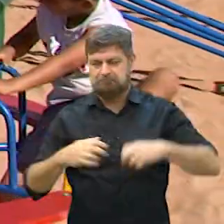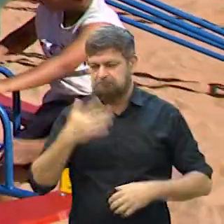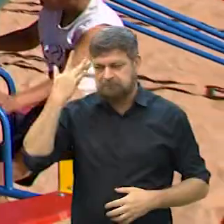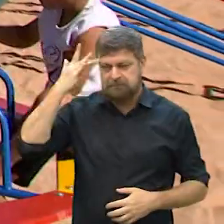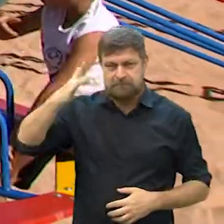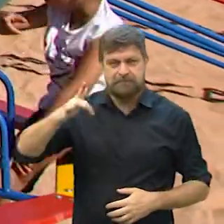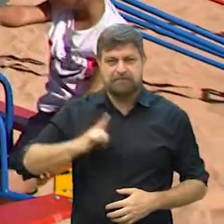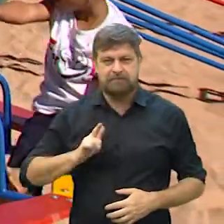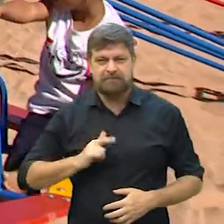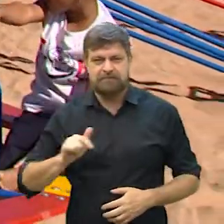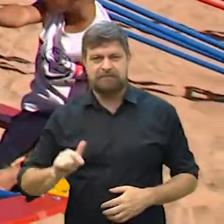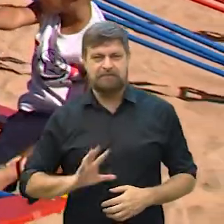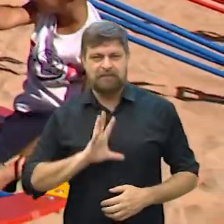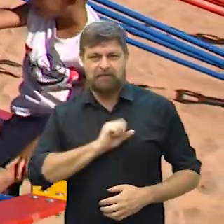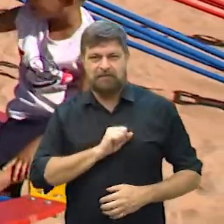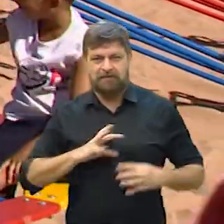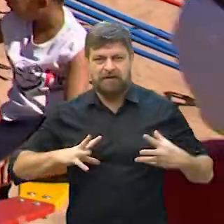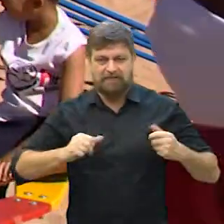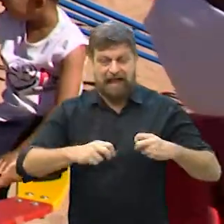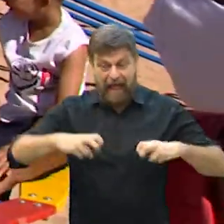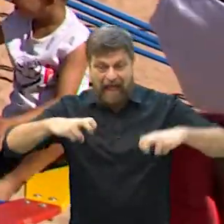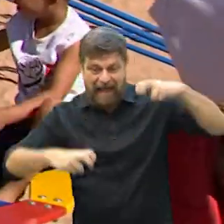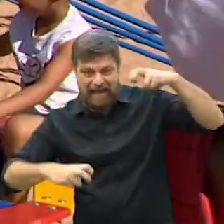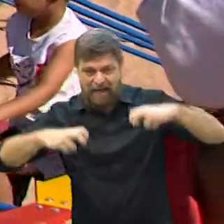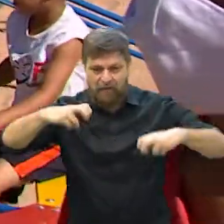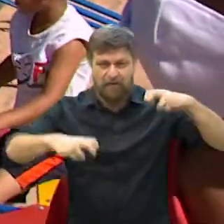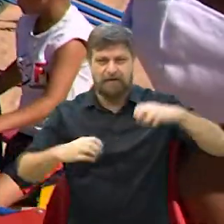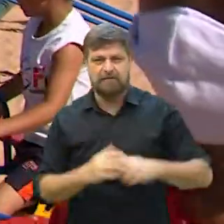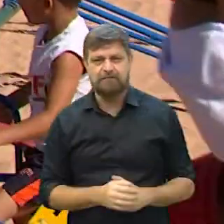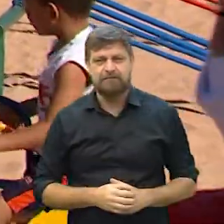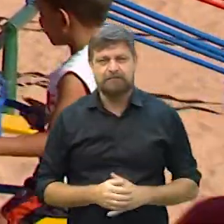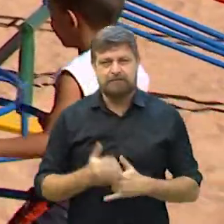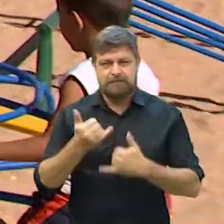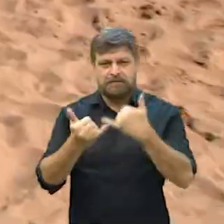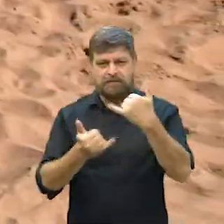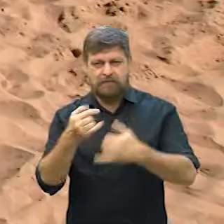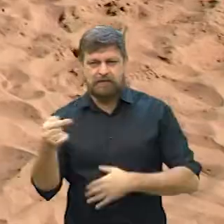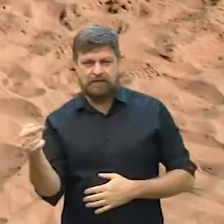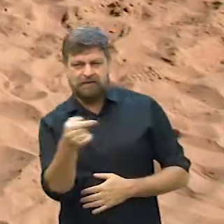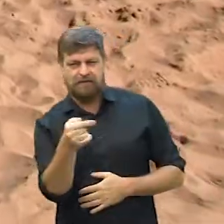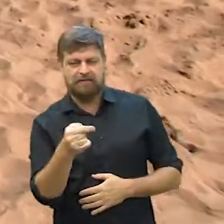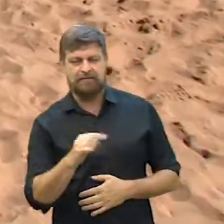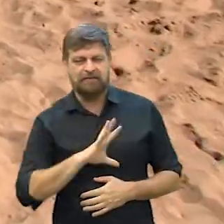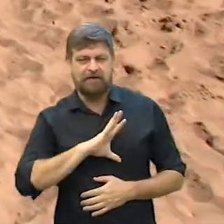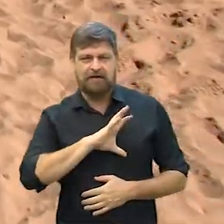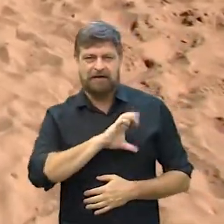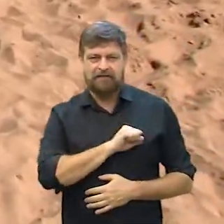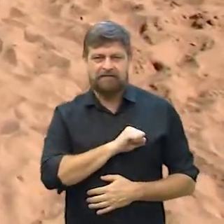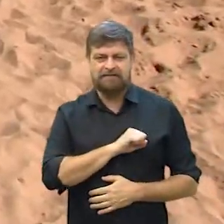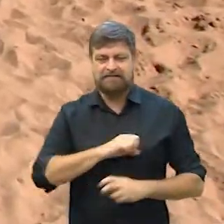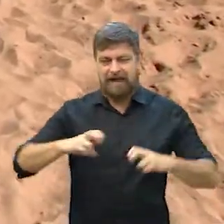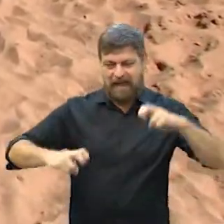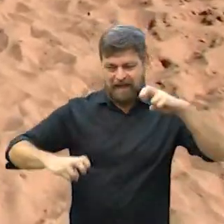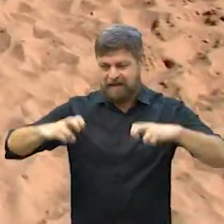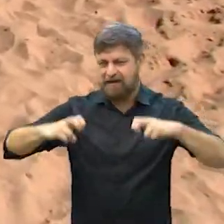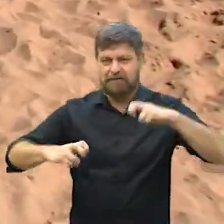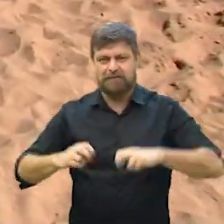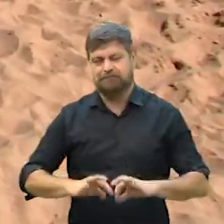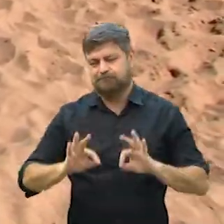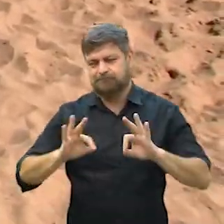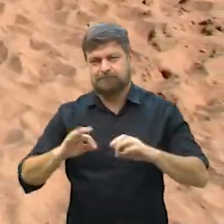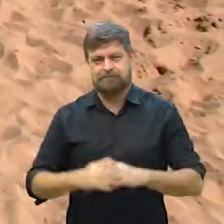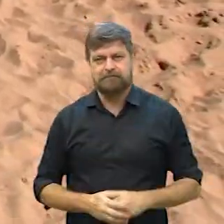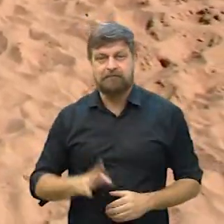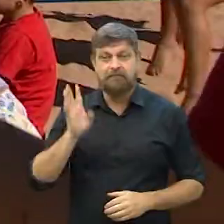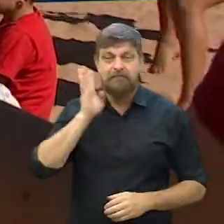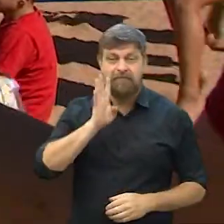a gangorra não sei que sobe desce a ganhou brinquedo do consegue exercitar